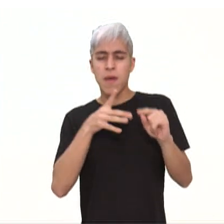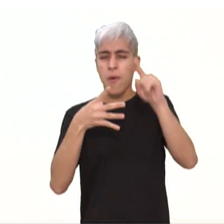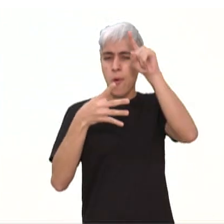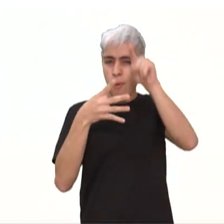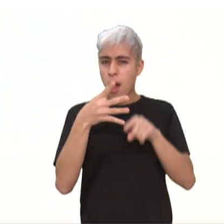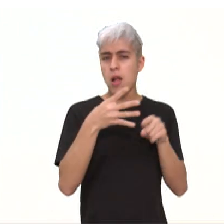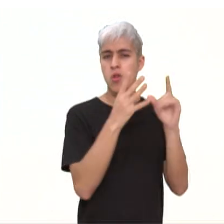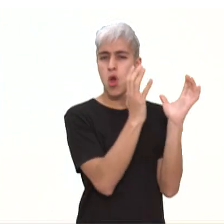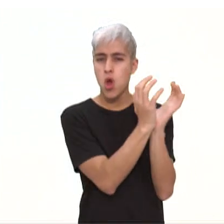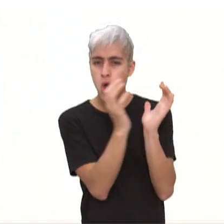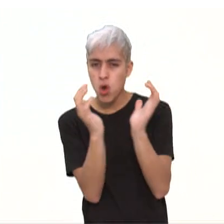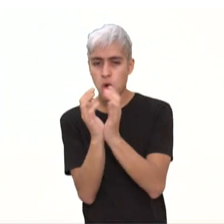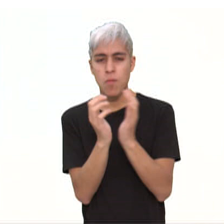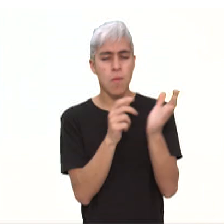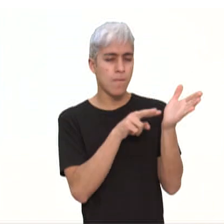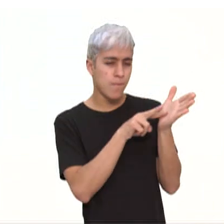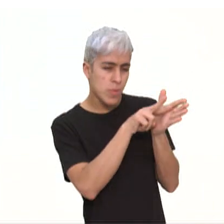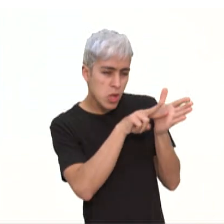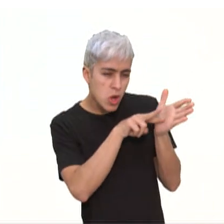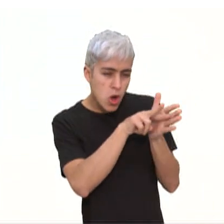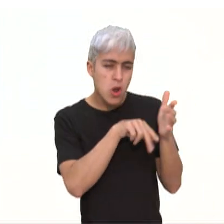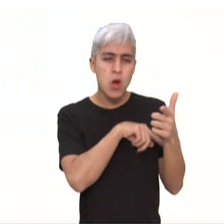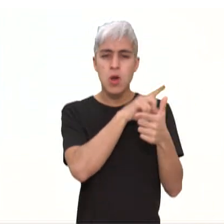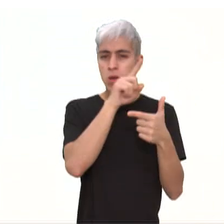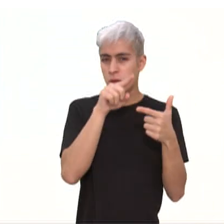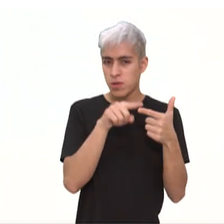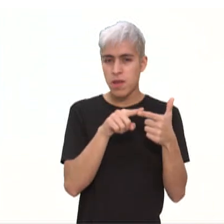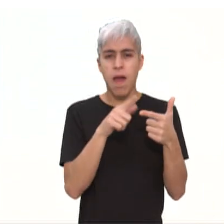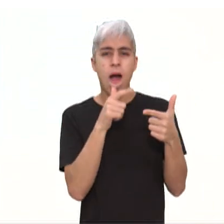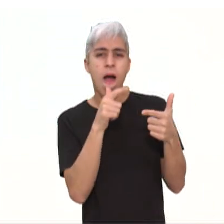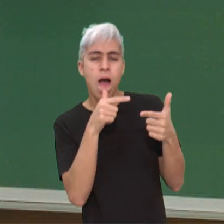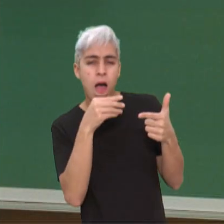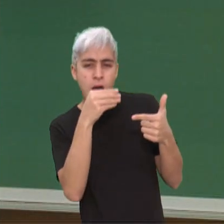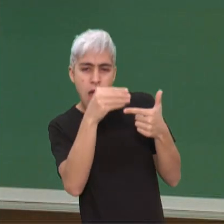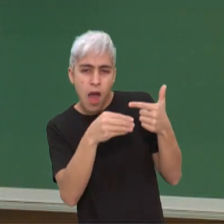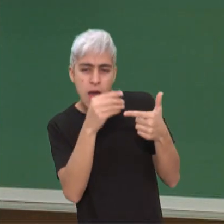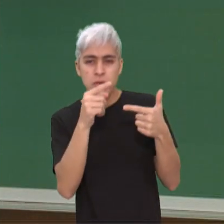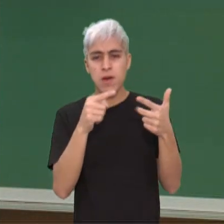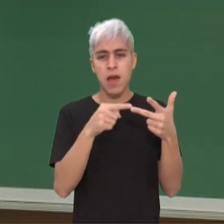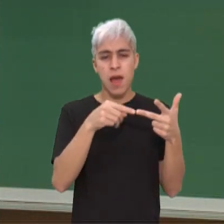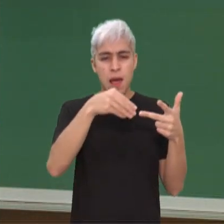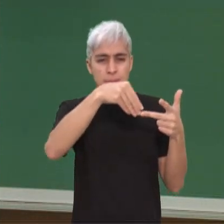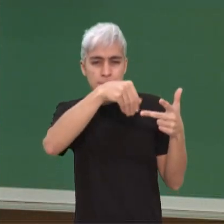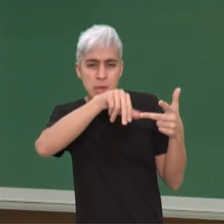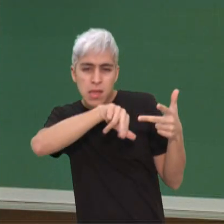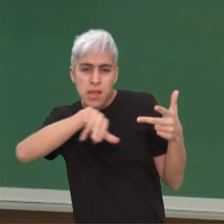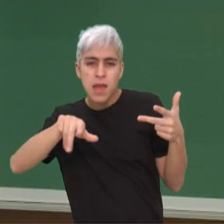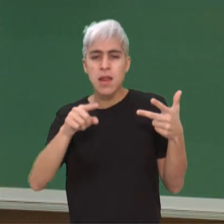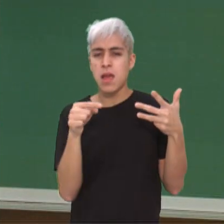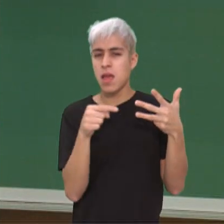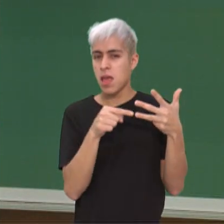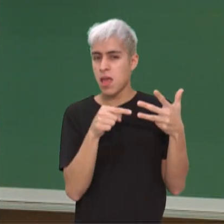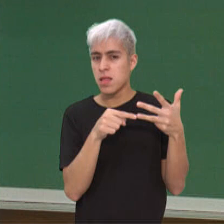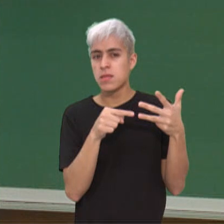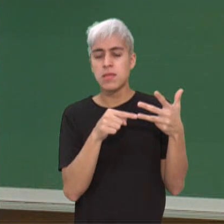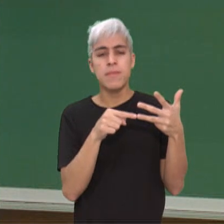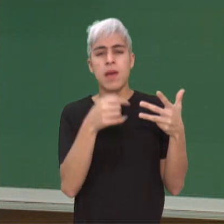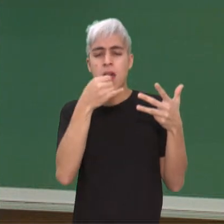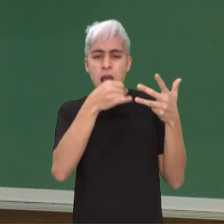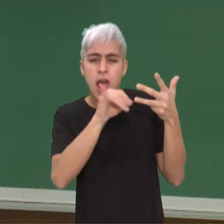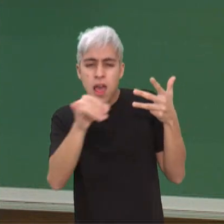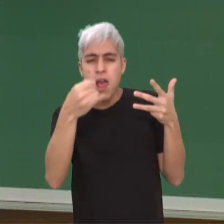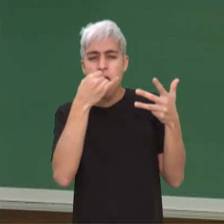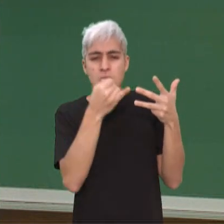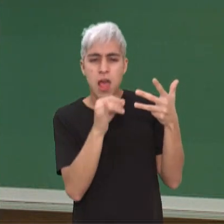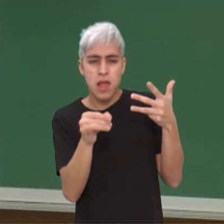grupos: biológicos, hídricos, minerais e